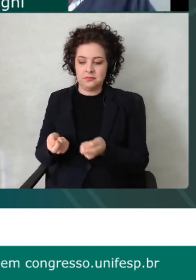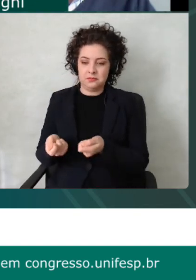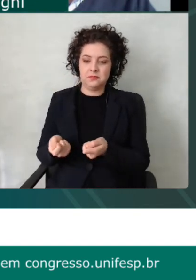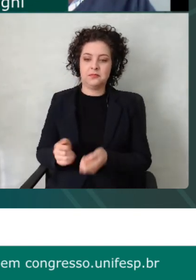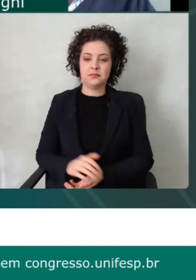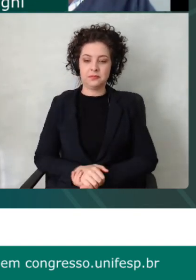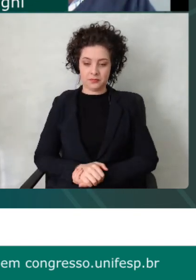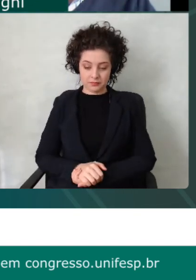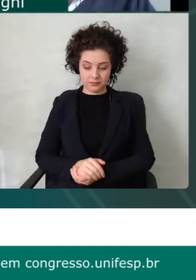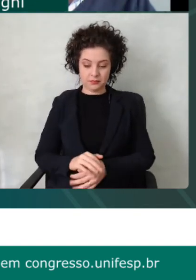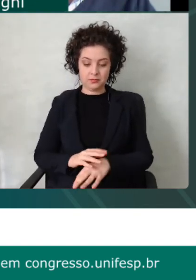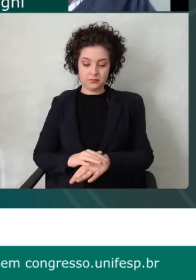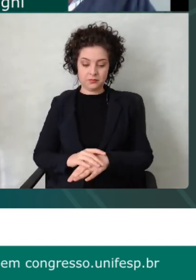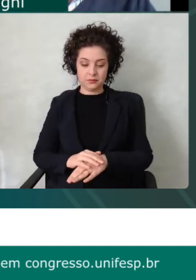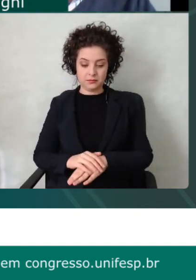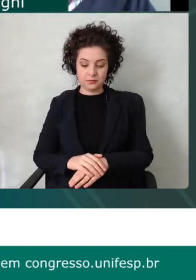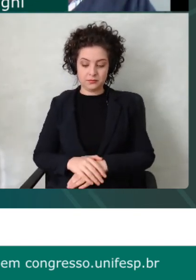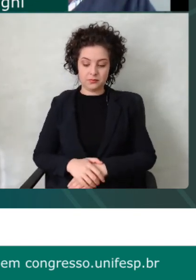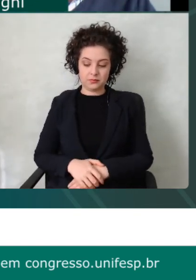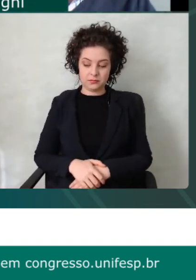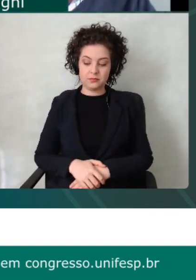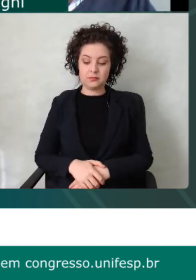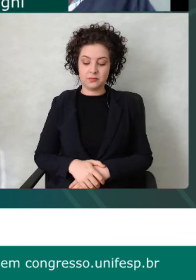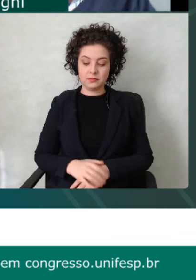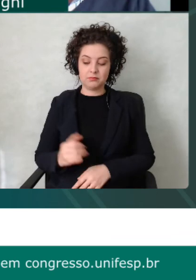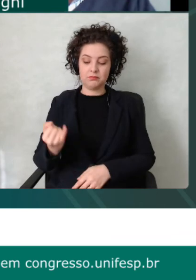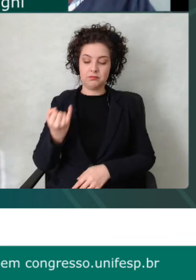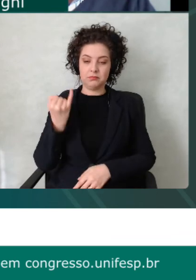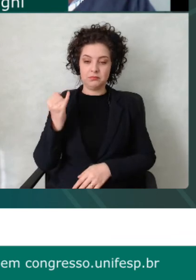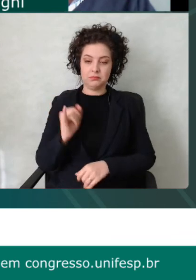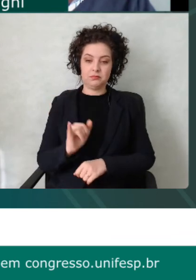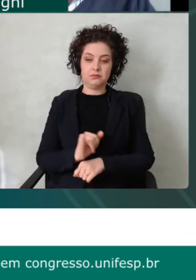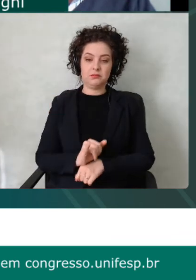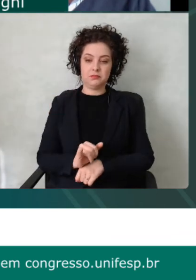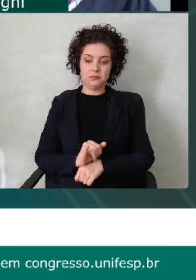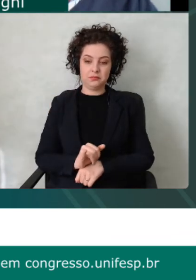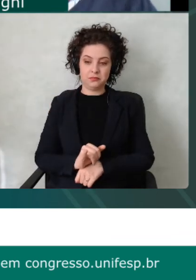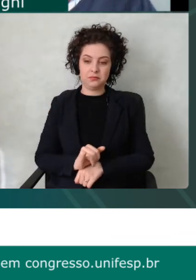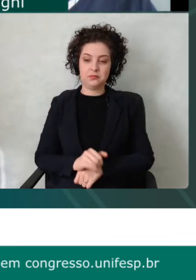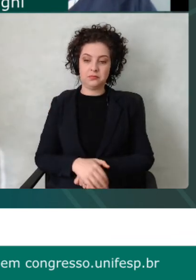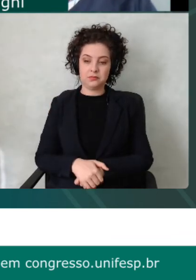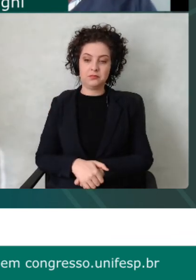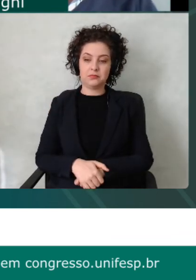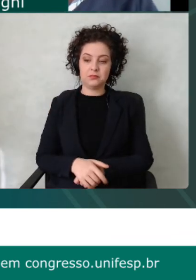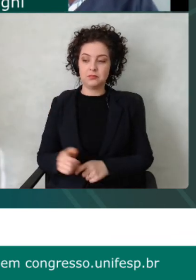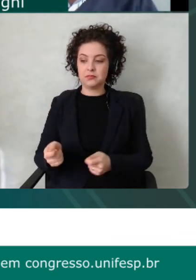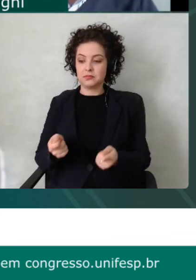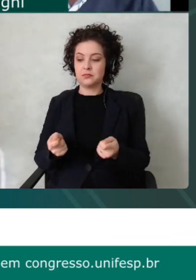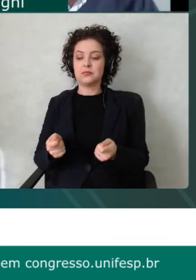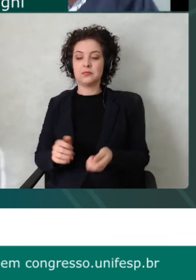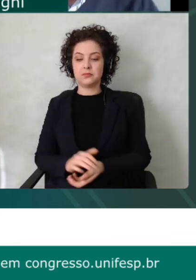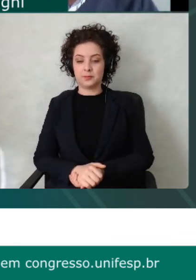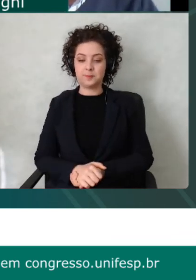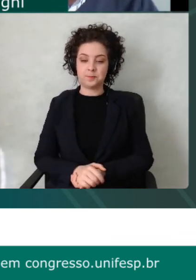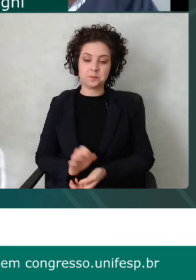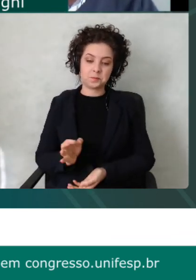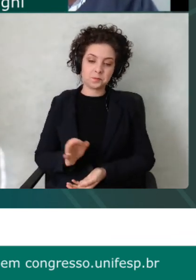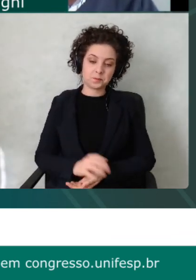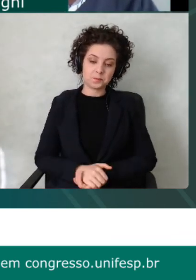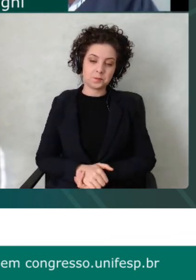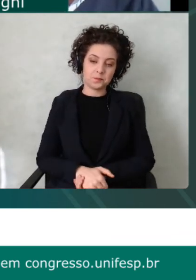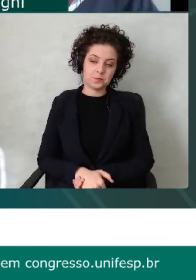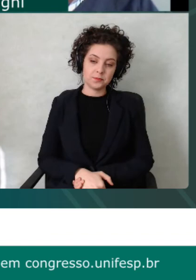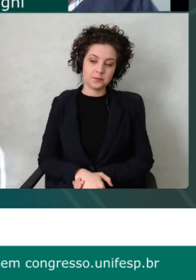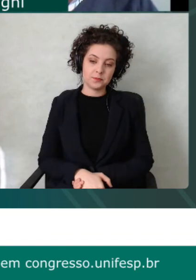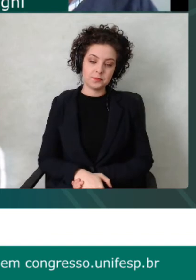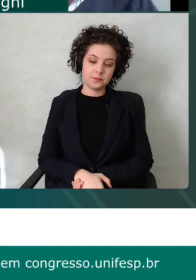medidas fundamentais para a estratégia de contenção de dano, né? Então, eu acho que se tentou,